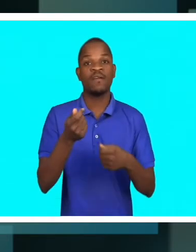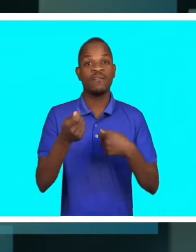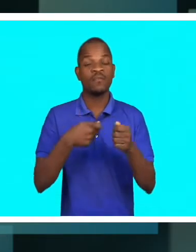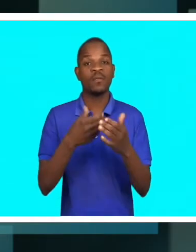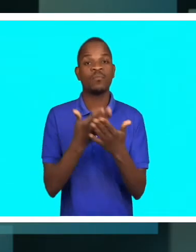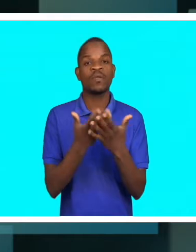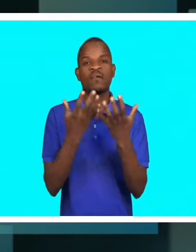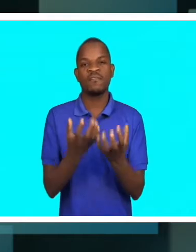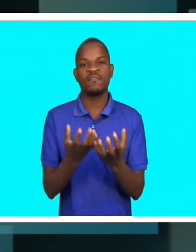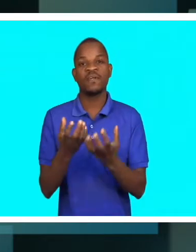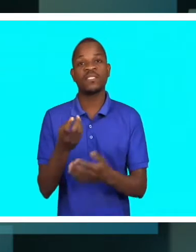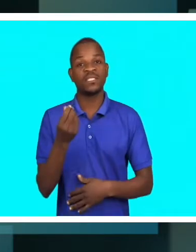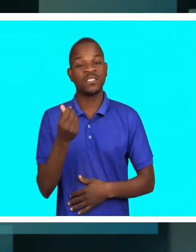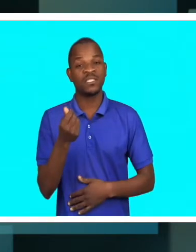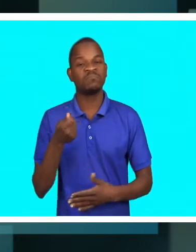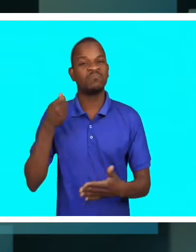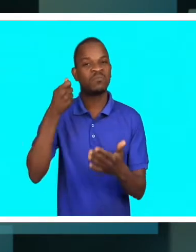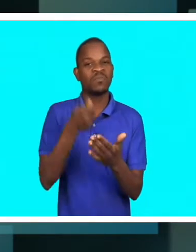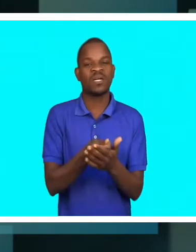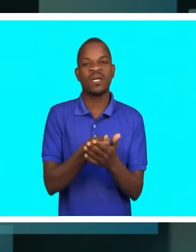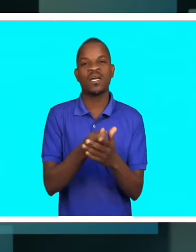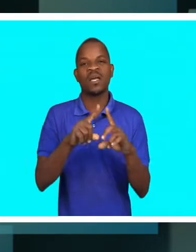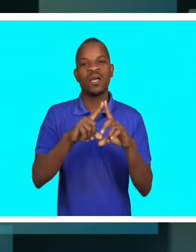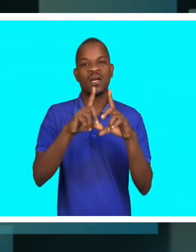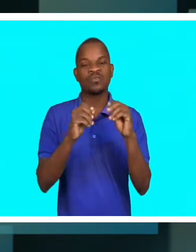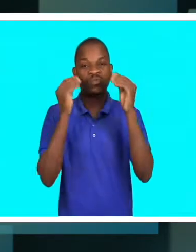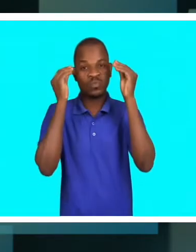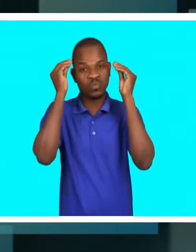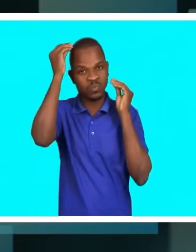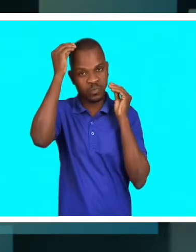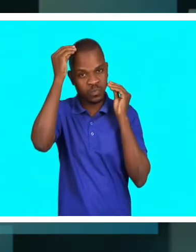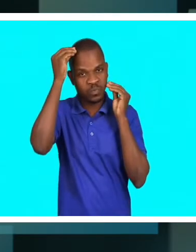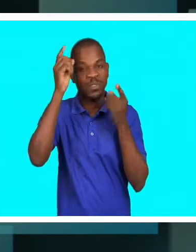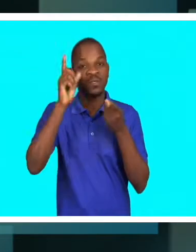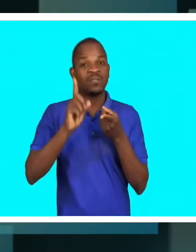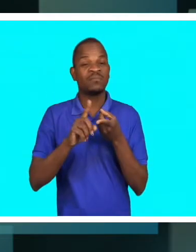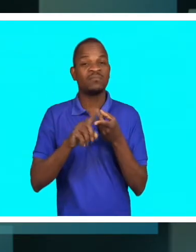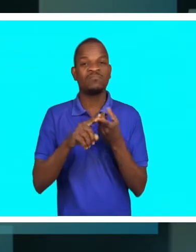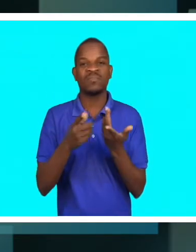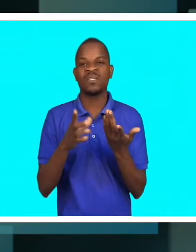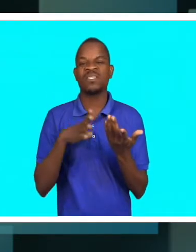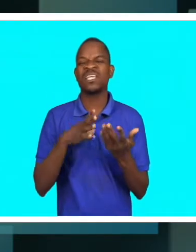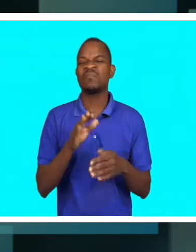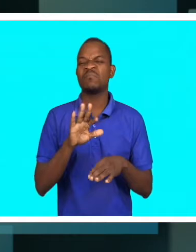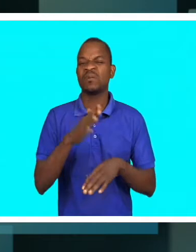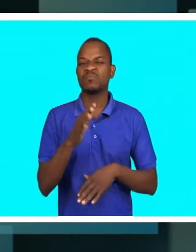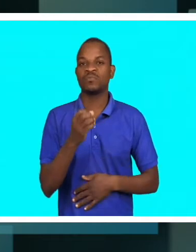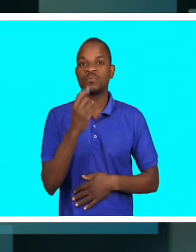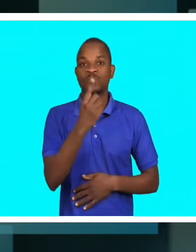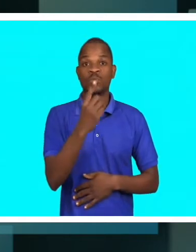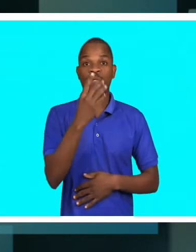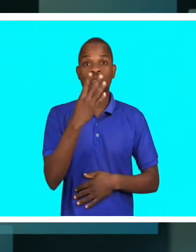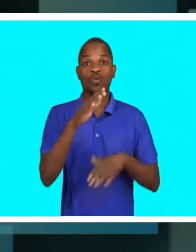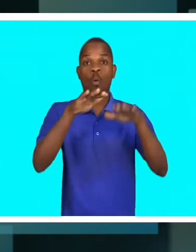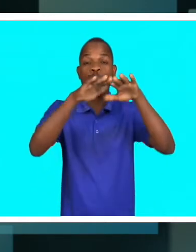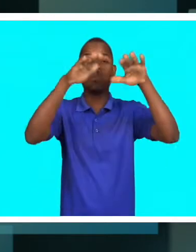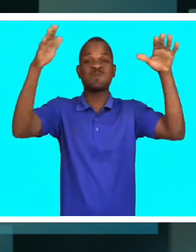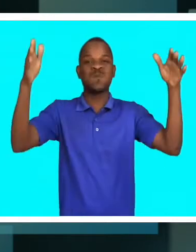leilão devido à falta de dinheiro para pagar as taxas aduaneiras. Trata-se de 14